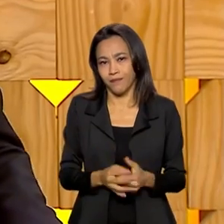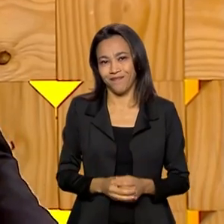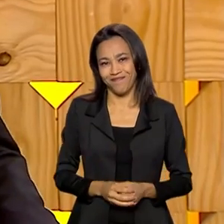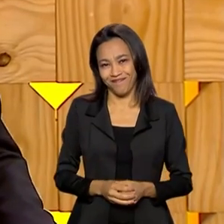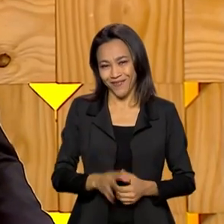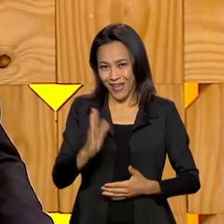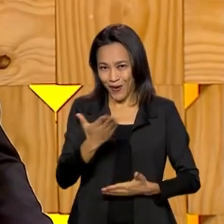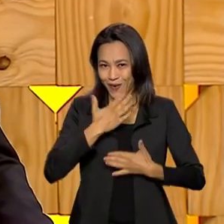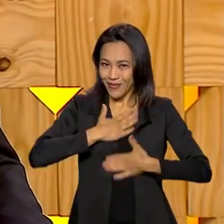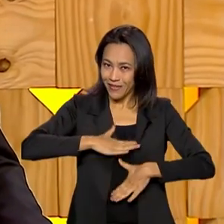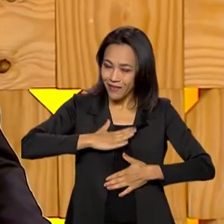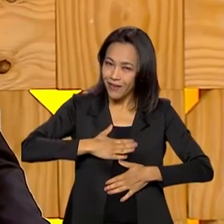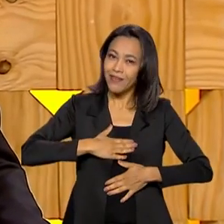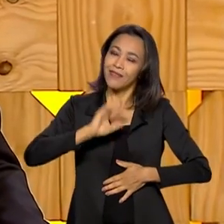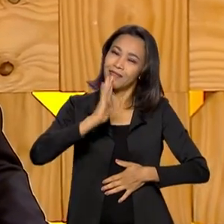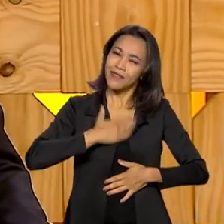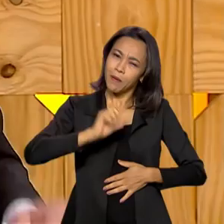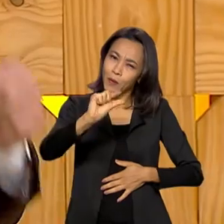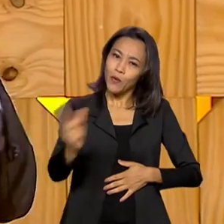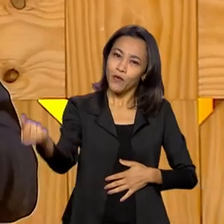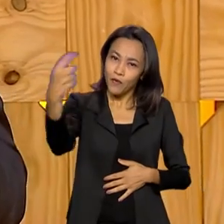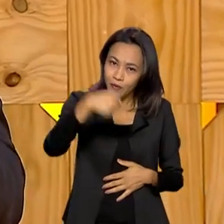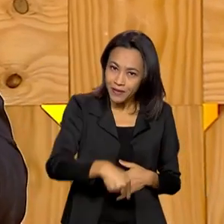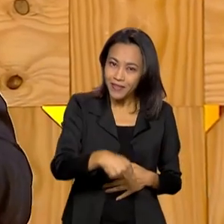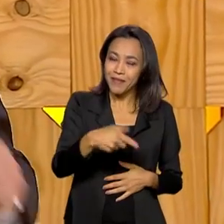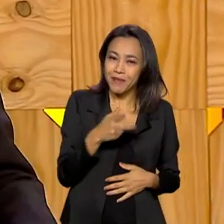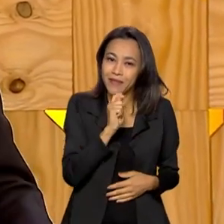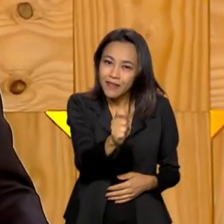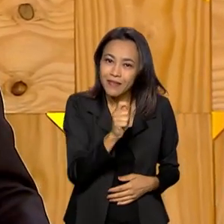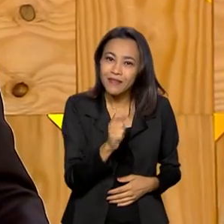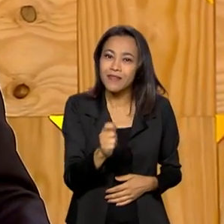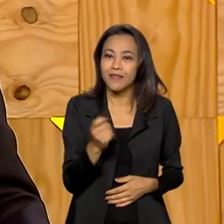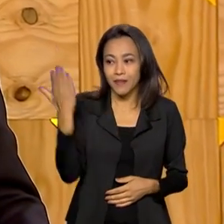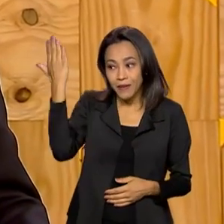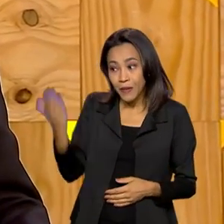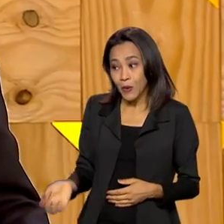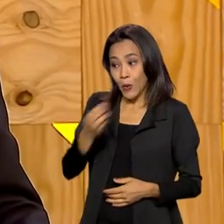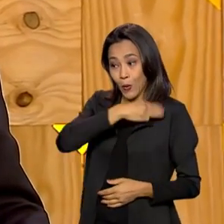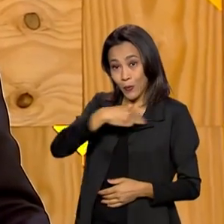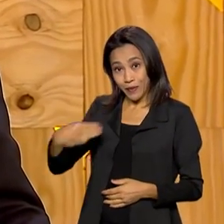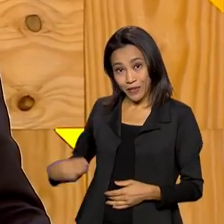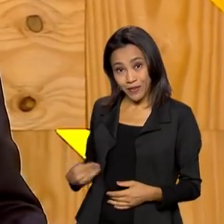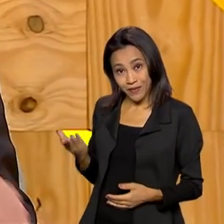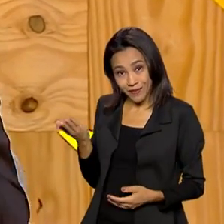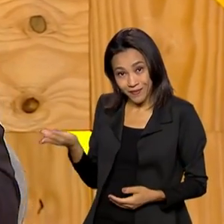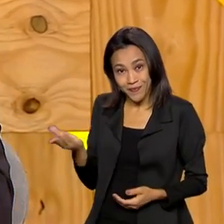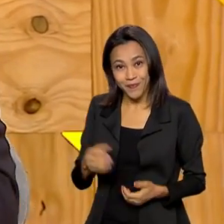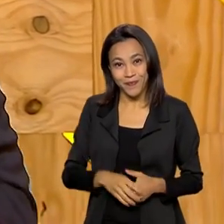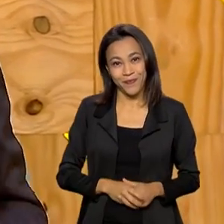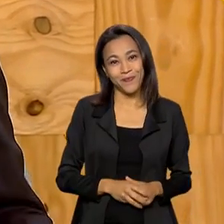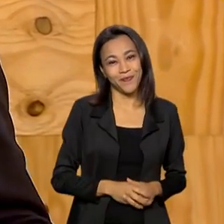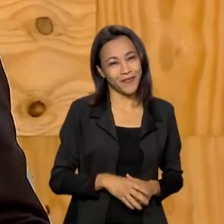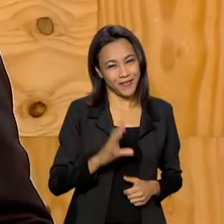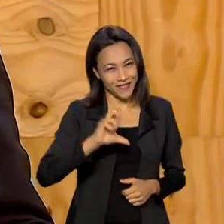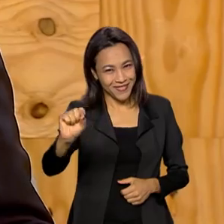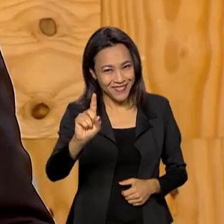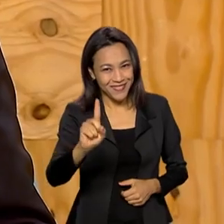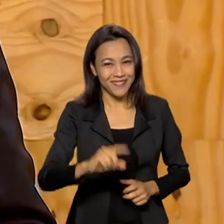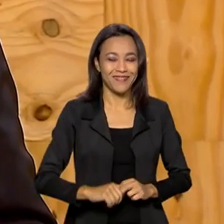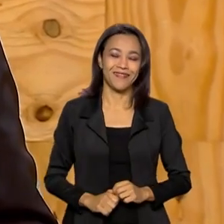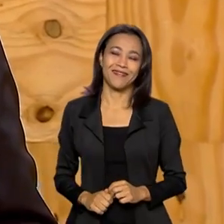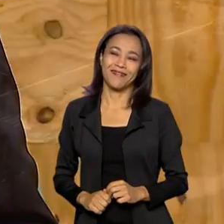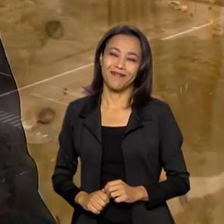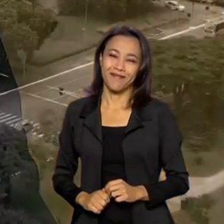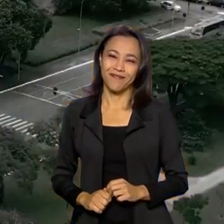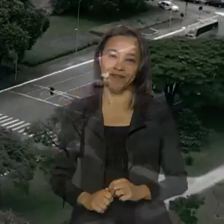Vamos fazer um R intervalo daqui a pouco Voltamos no Brasil em pauta com o ministro da Cidadania Ronaldo Bento não saia